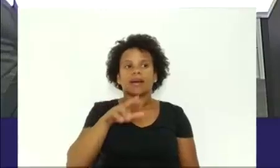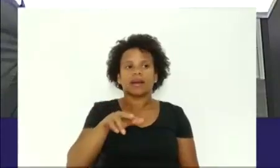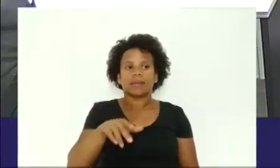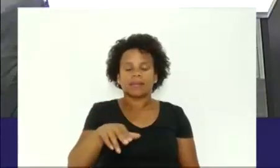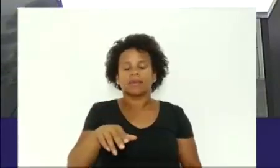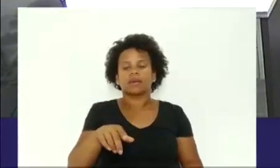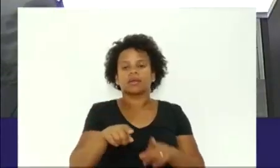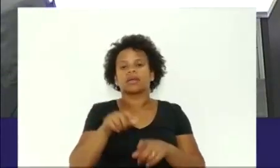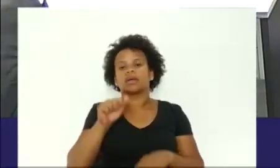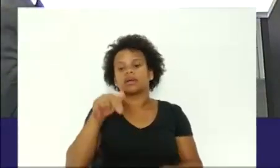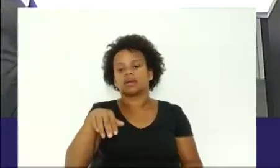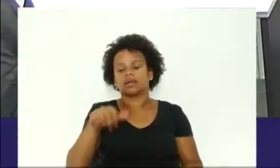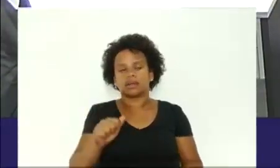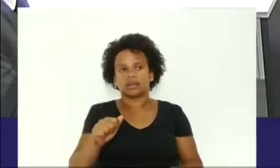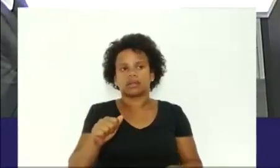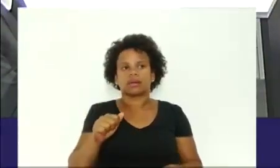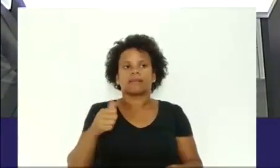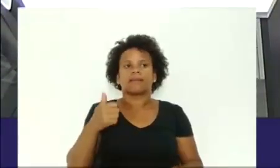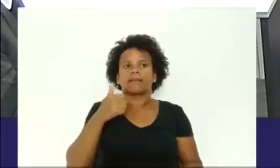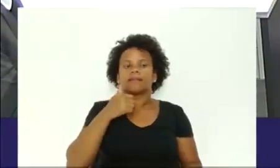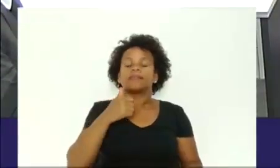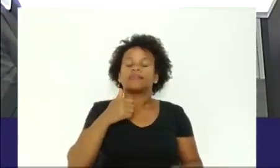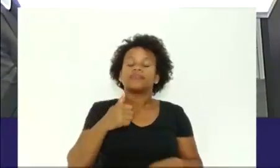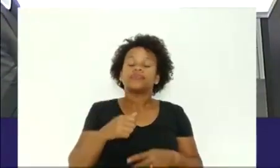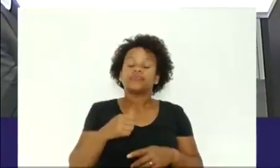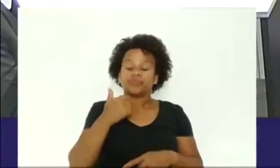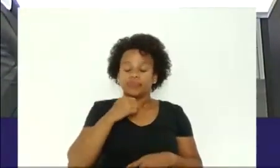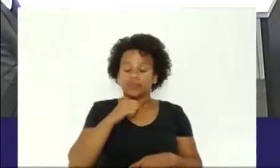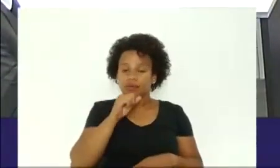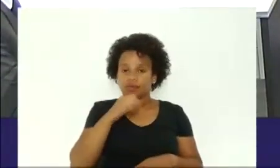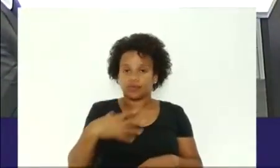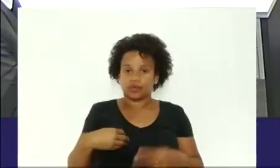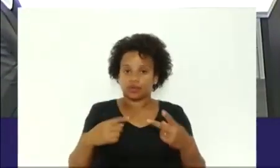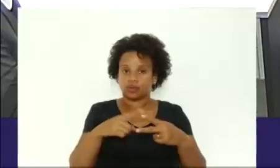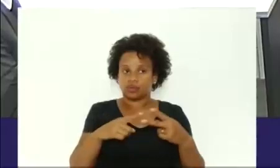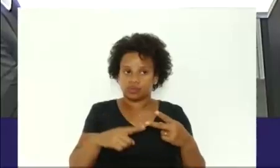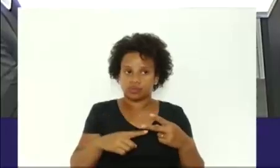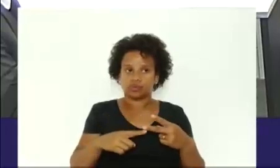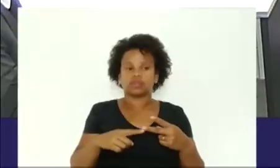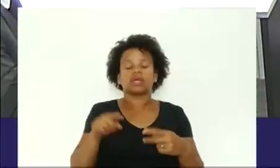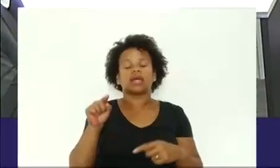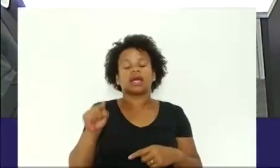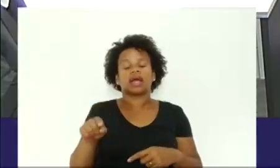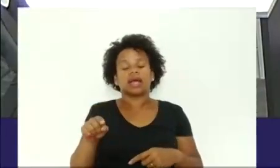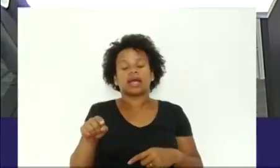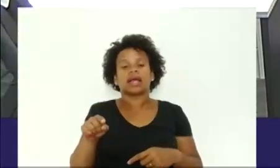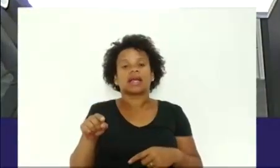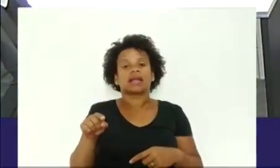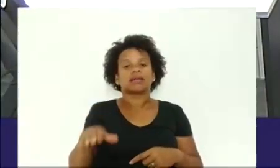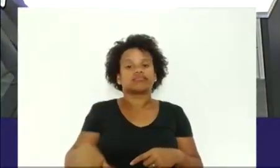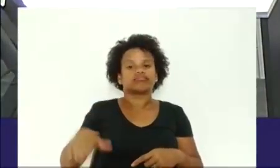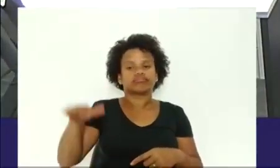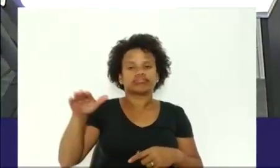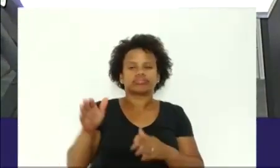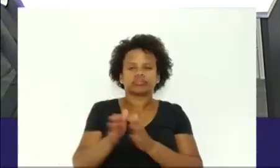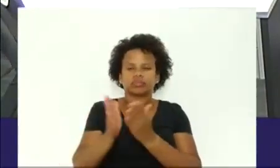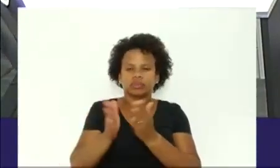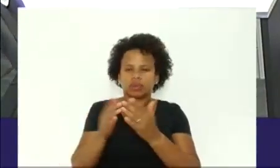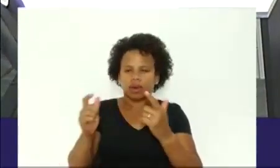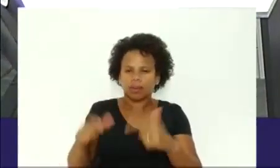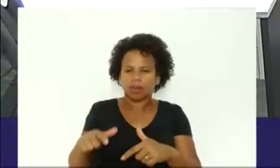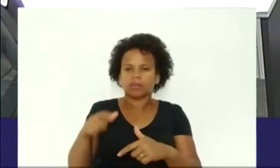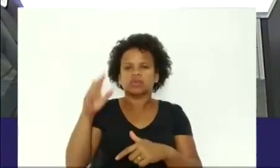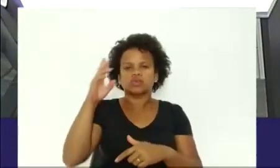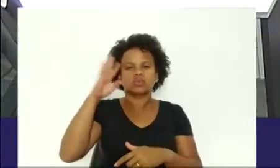Vitor. Cresceu na periferia de São Paulo e desde criança tinha um sonho, ajudar as pessoas como médica.